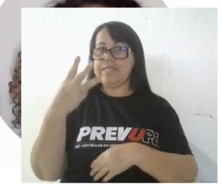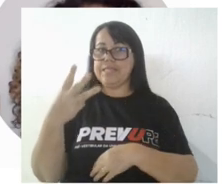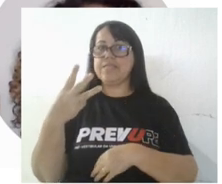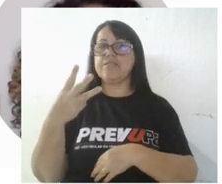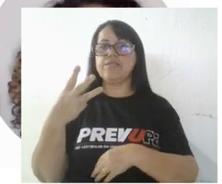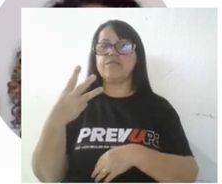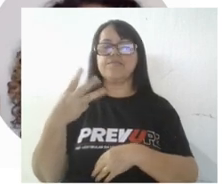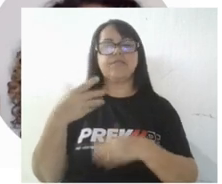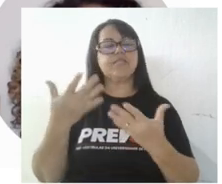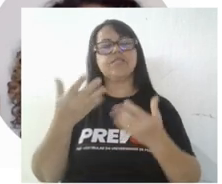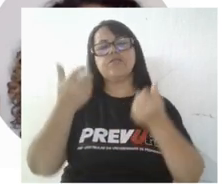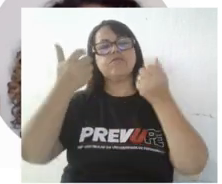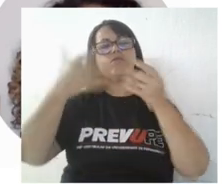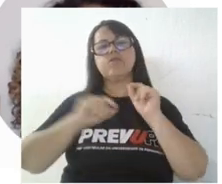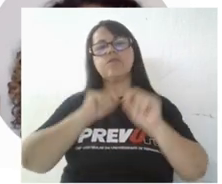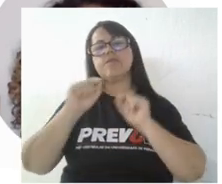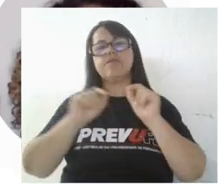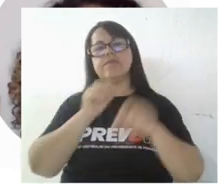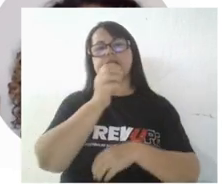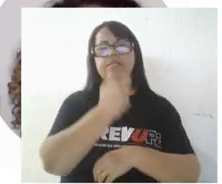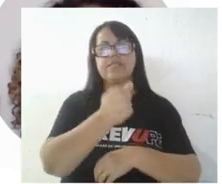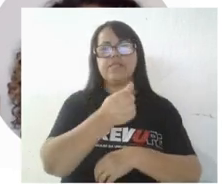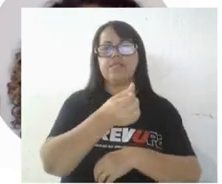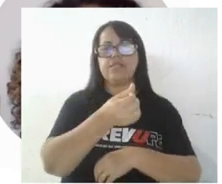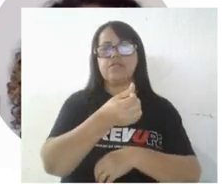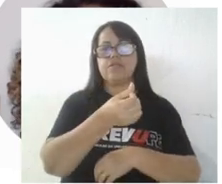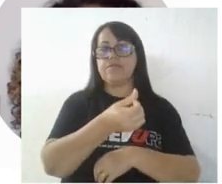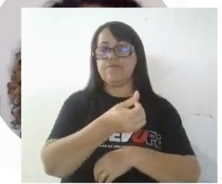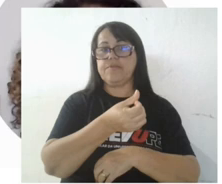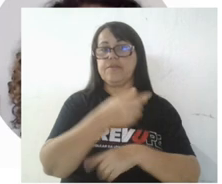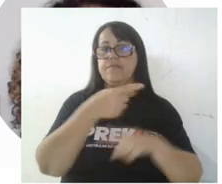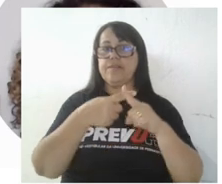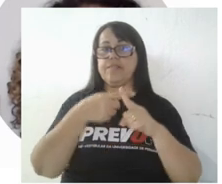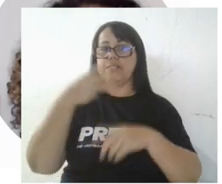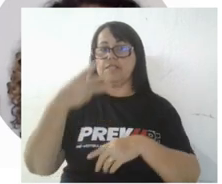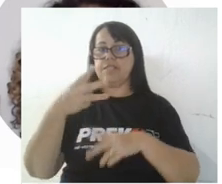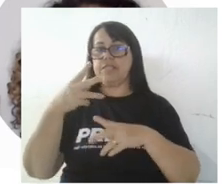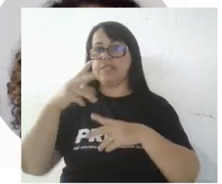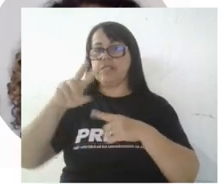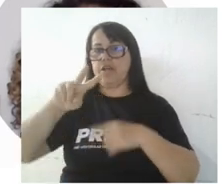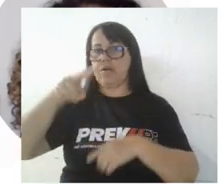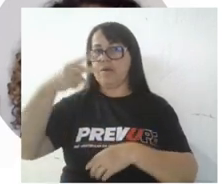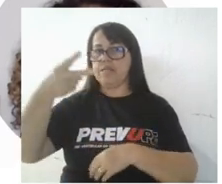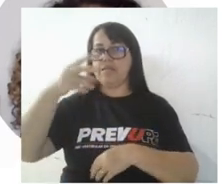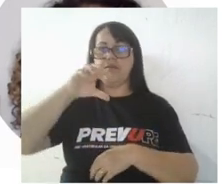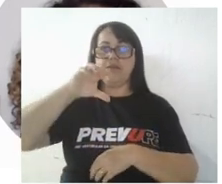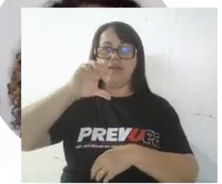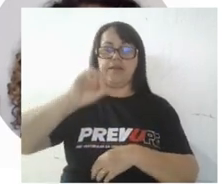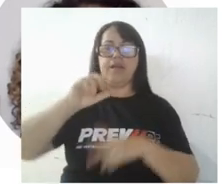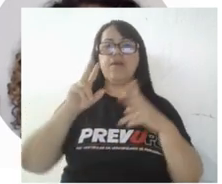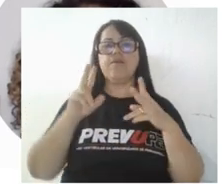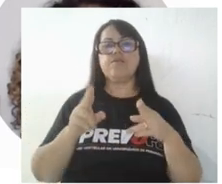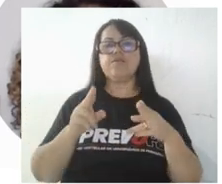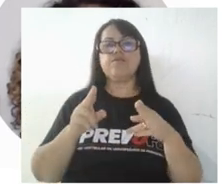3. Aqui eu vou ficar com 6 vezes 3 ao quadrado dá 9, 9 vezes raiz de 3, e raiz de 3 eu